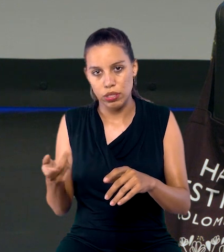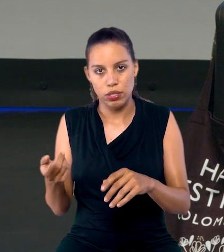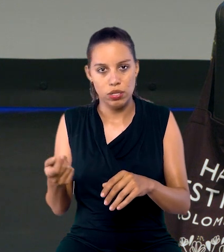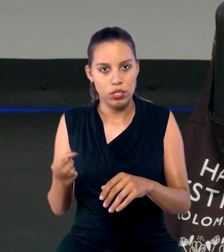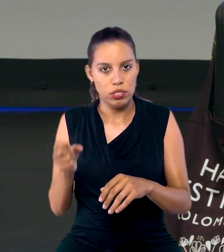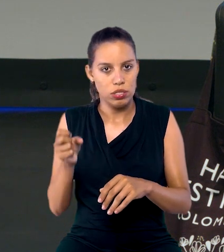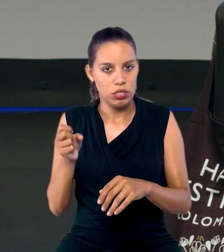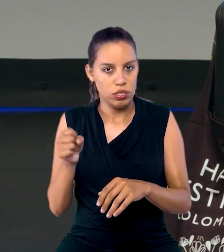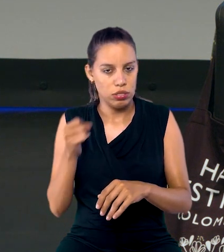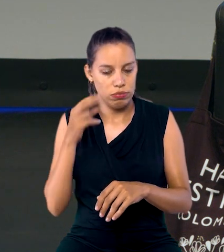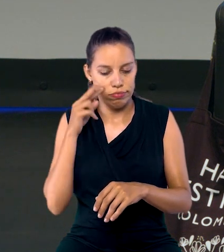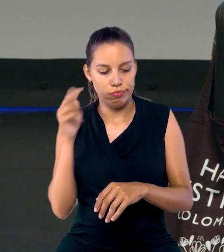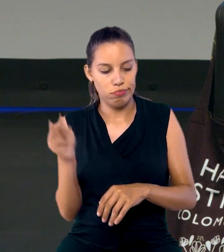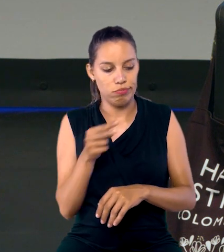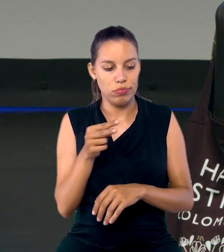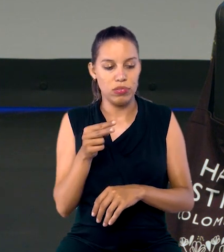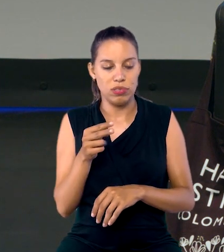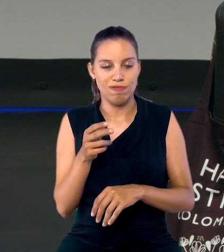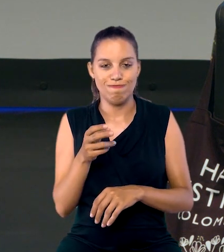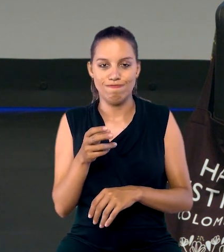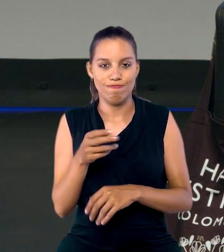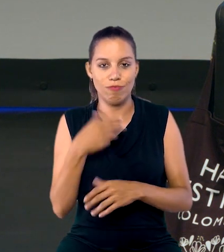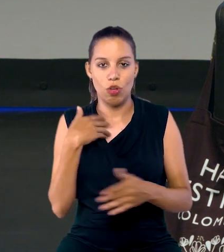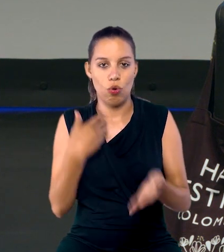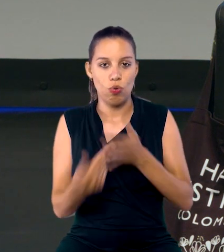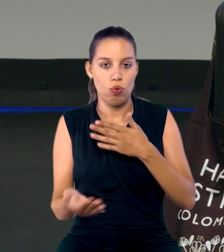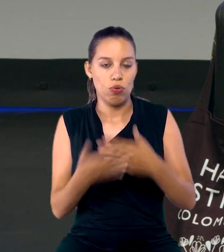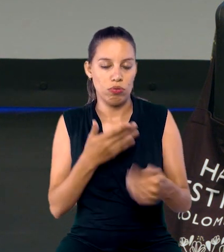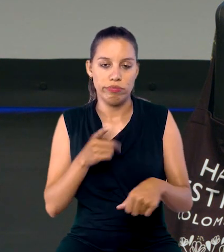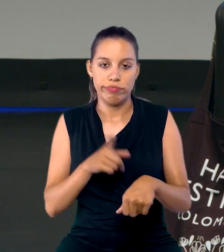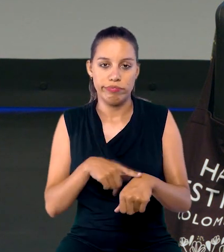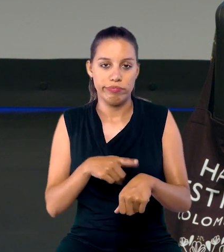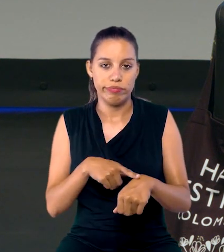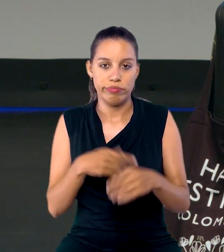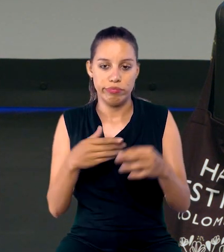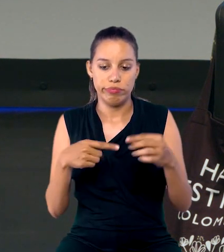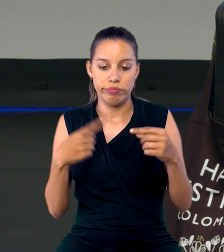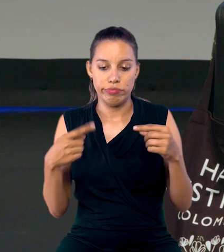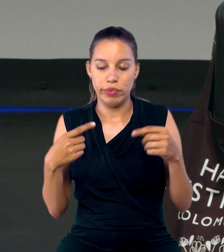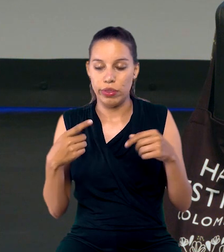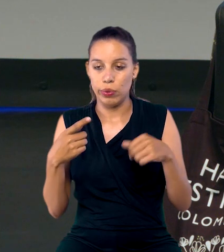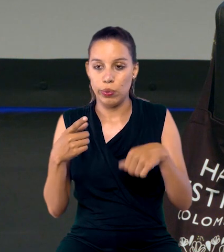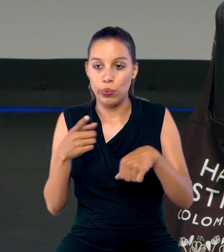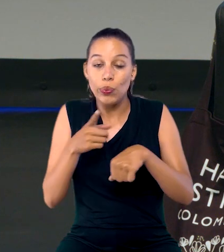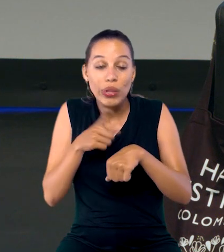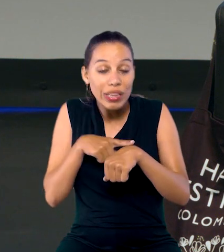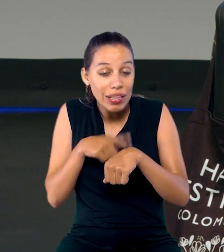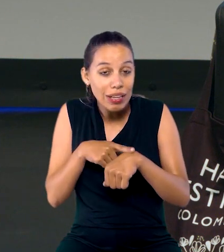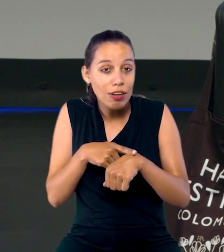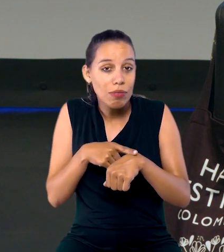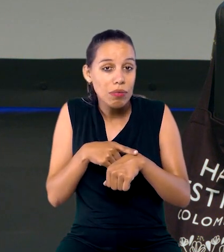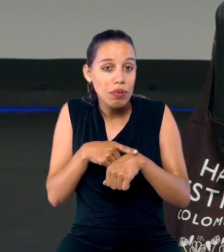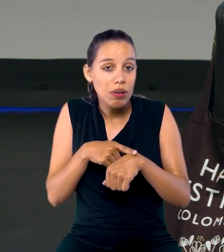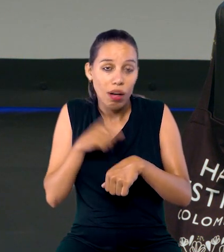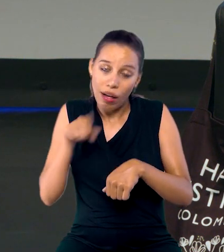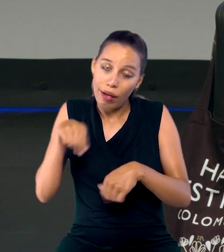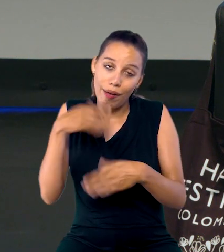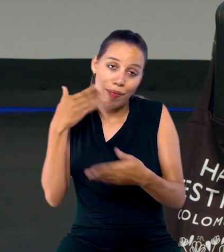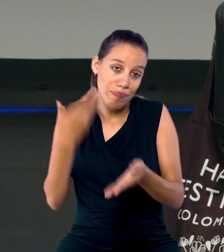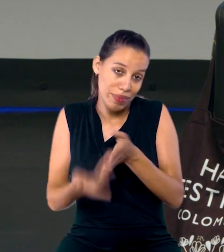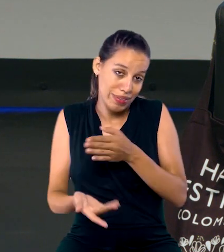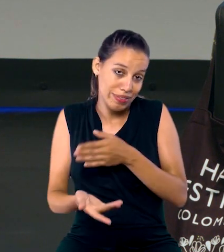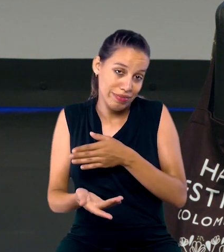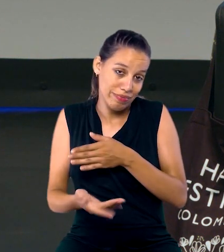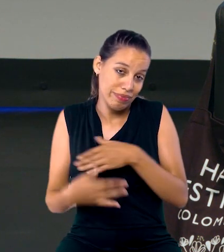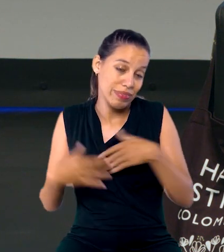de não perder tempo. Se olhar por esse ponto cronológico, qualquer uso do tempo é uma perda dele. Agora, de que jeito que a gente quer perder,